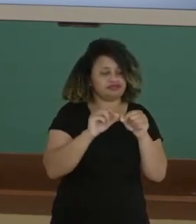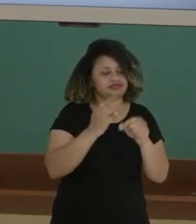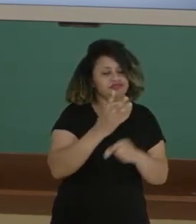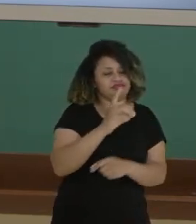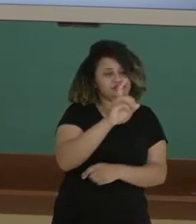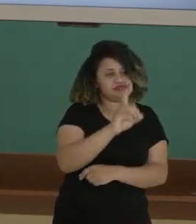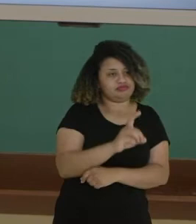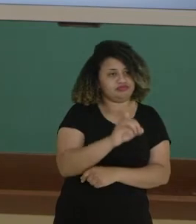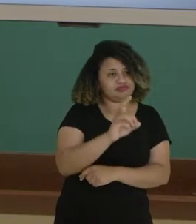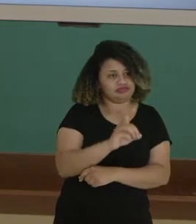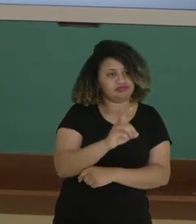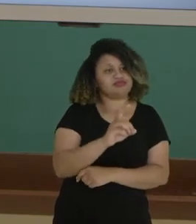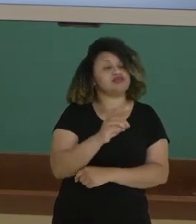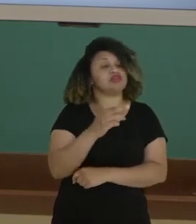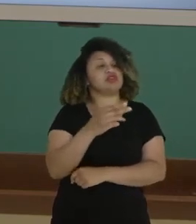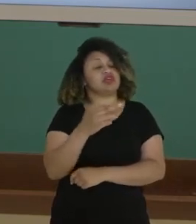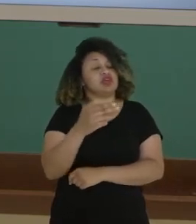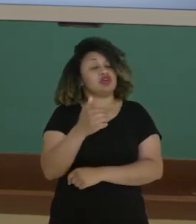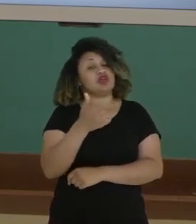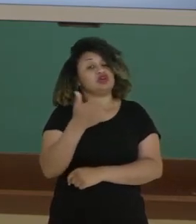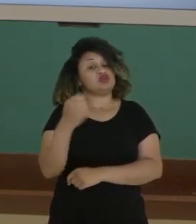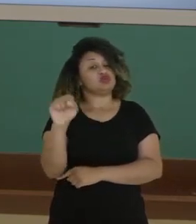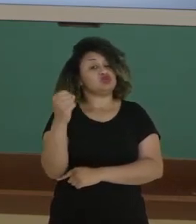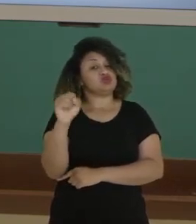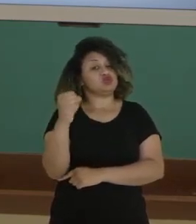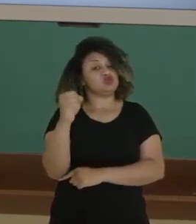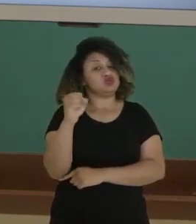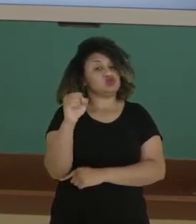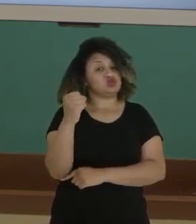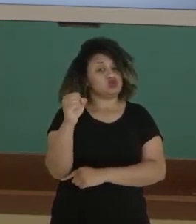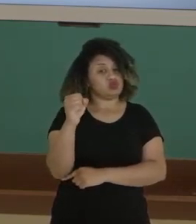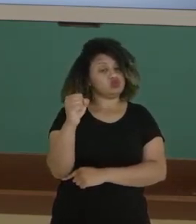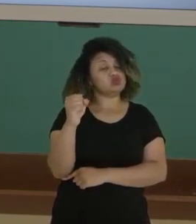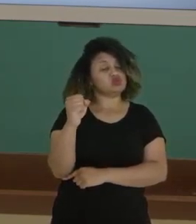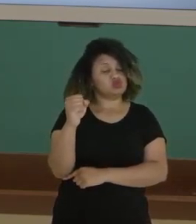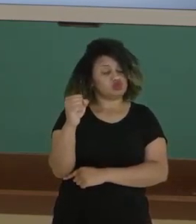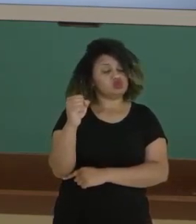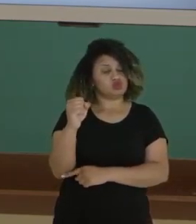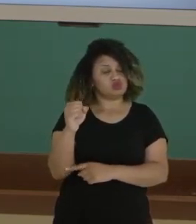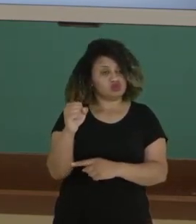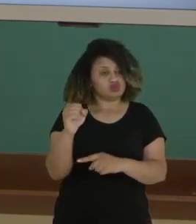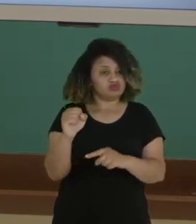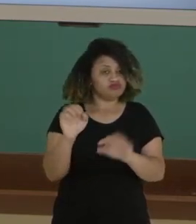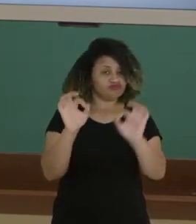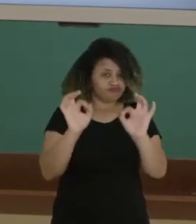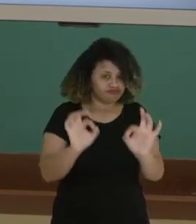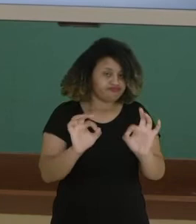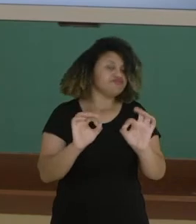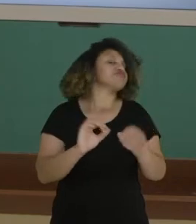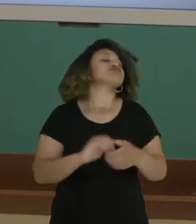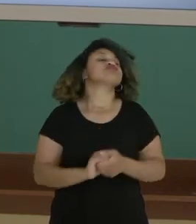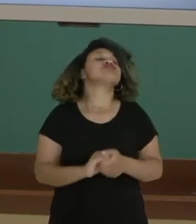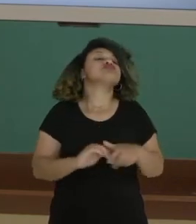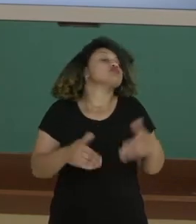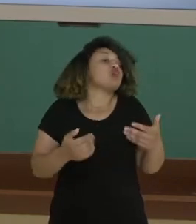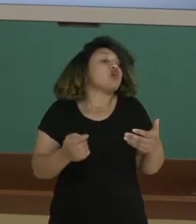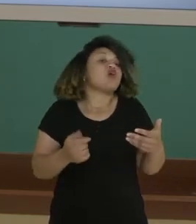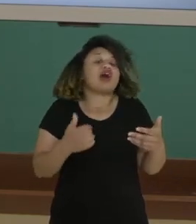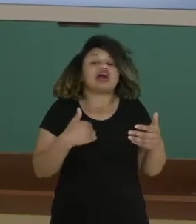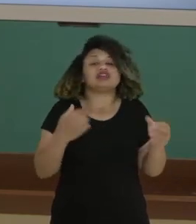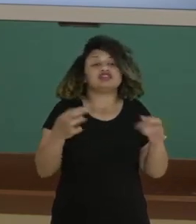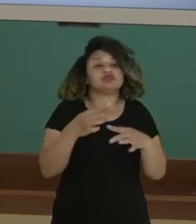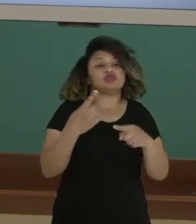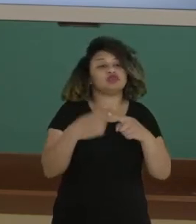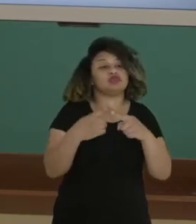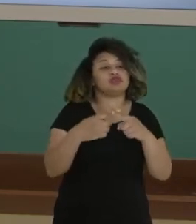2x, 3x, é o que está aqui. 12 menos 1 mais 7, 18. Quase pronto, ó.